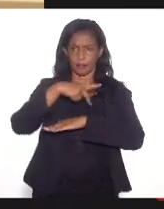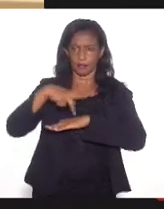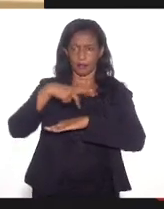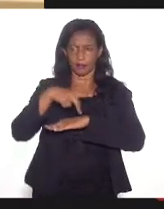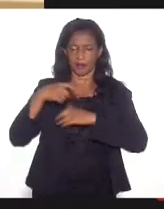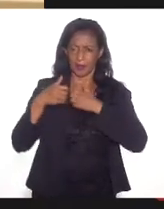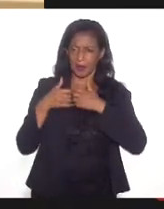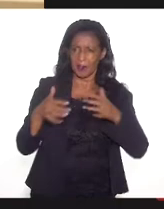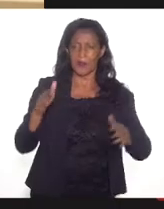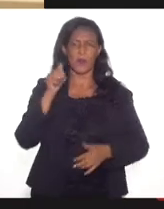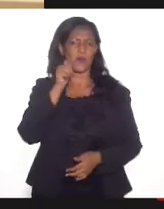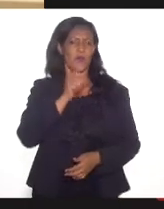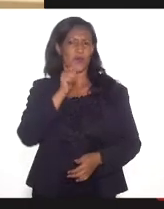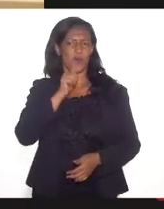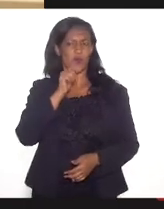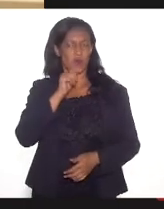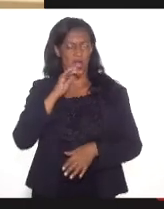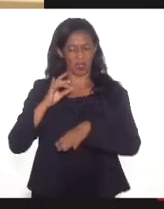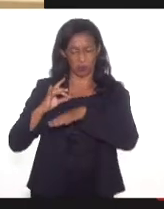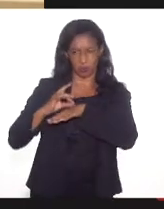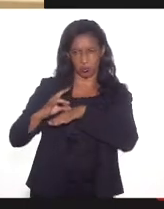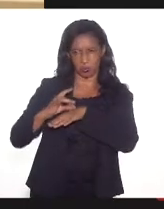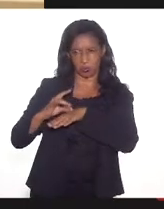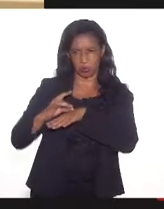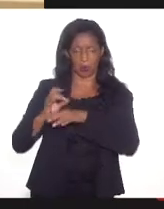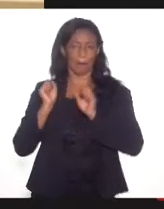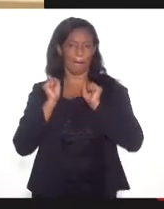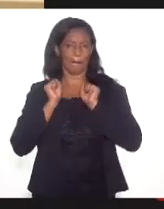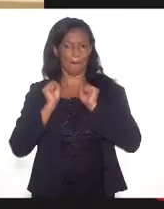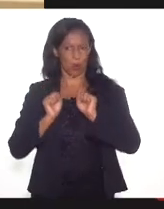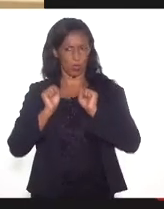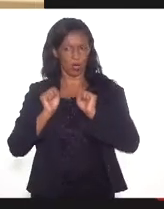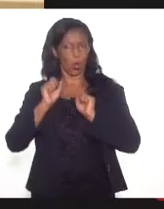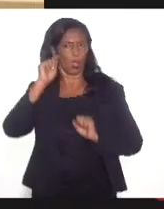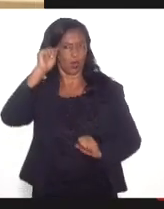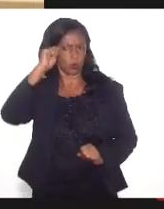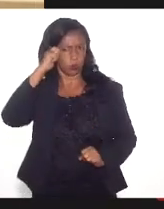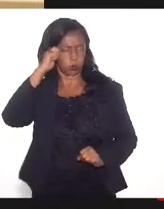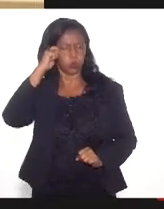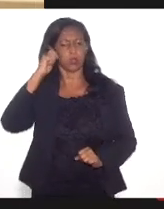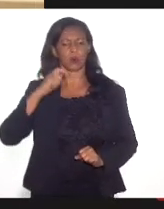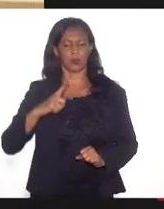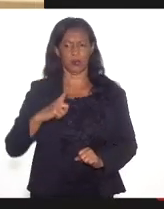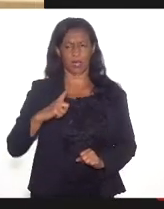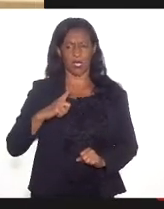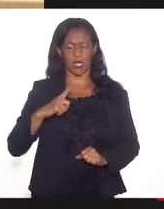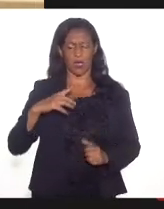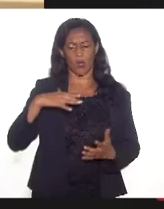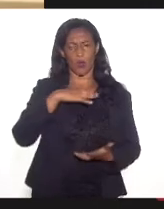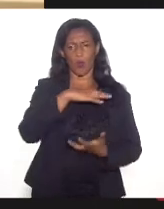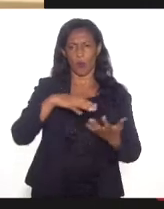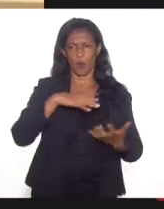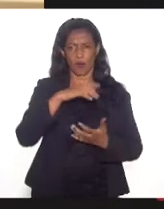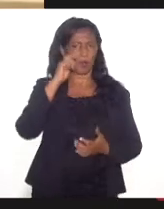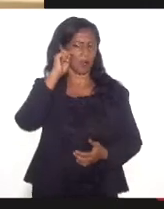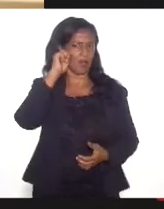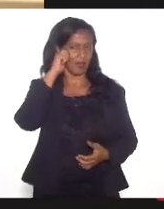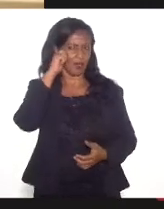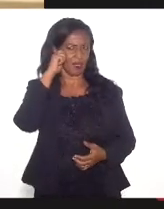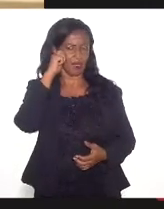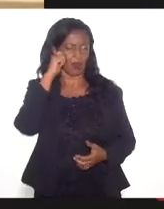mulheres, mulheres pretas muito poderosas, como o movimento negro, trazido também pela